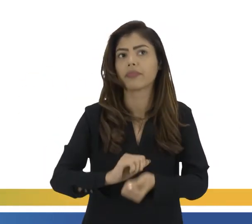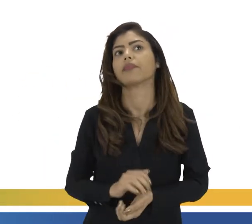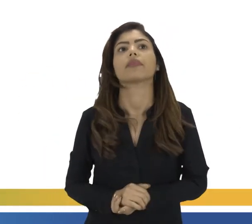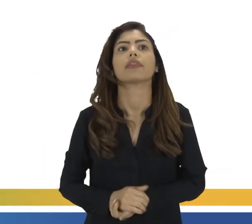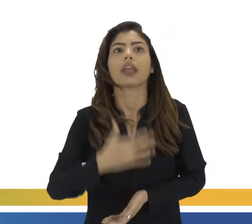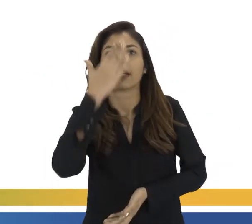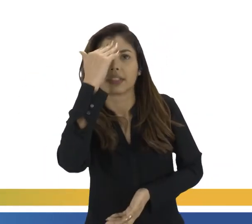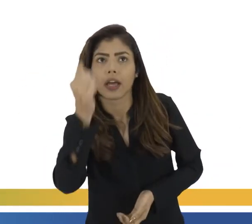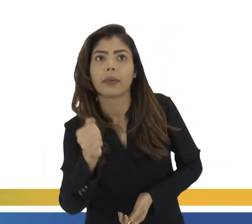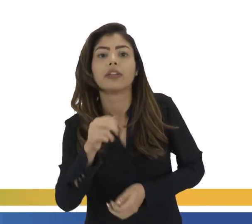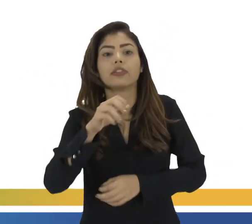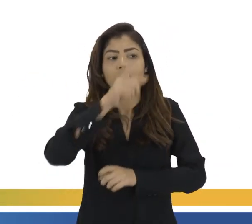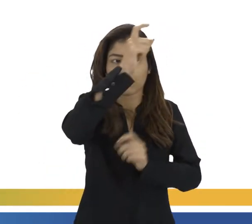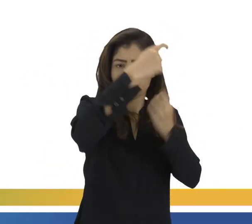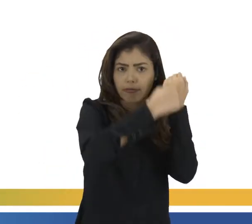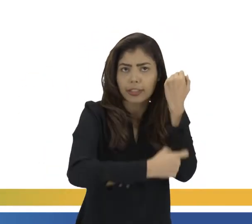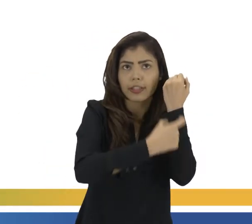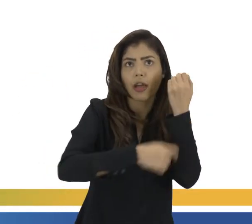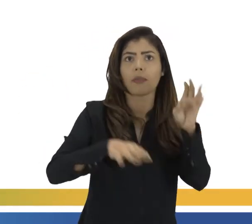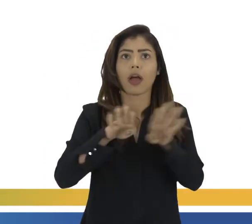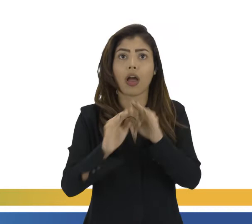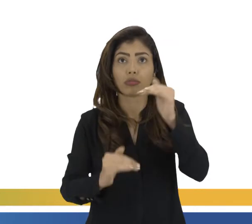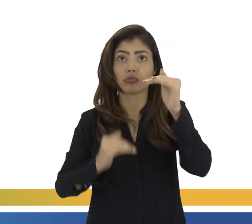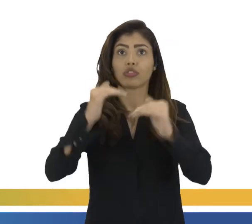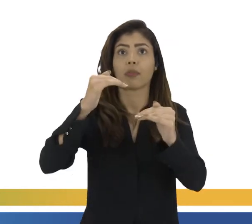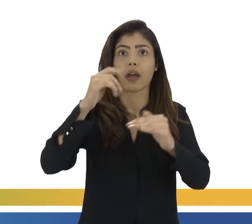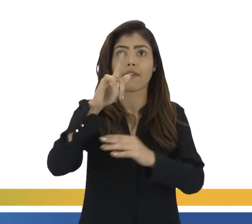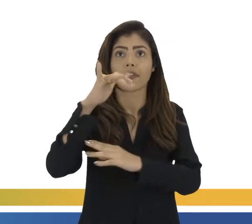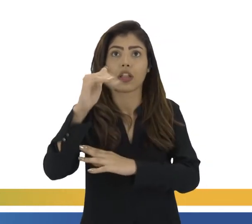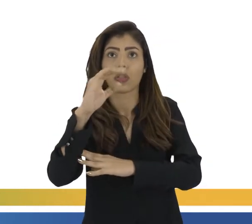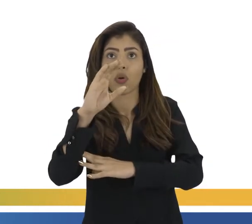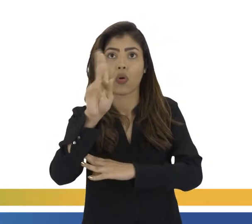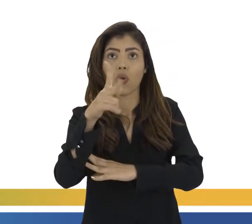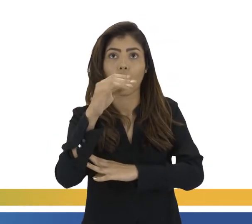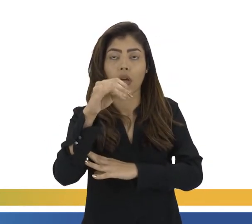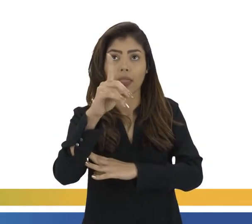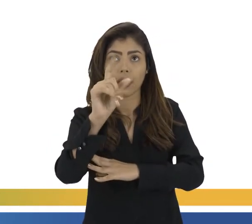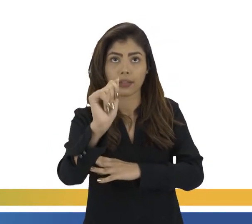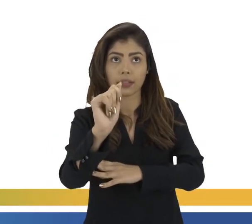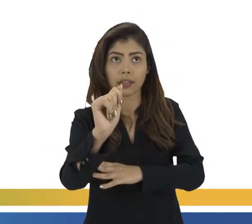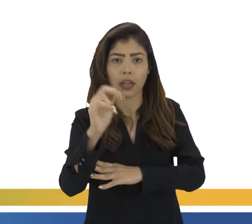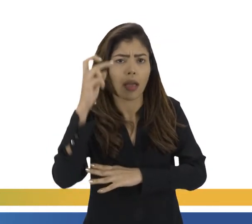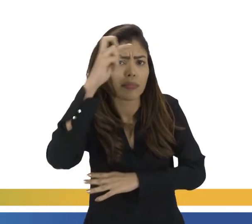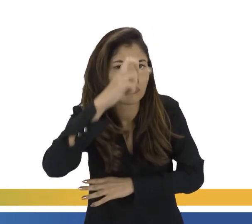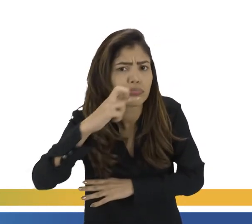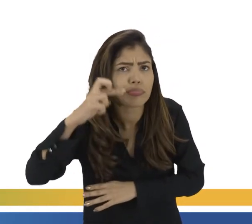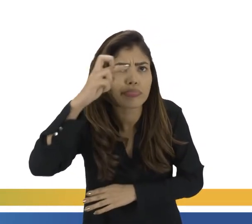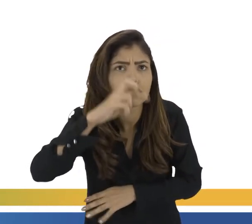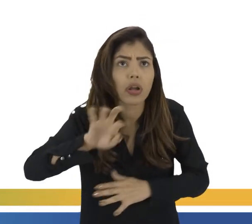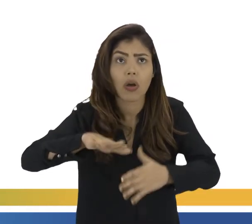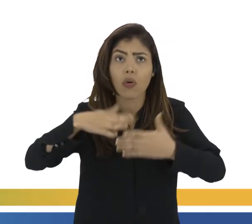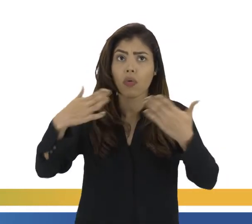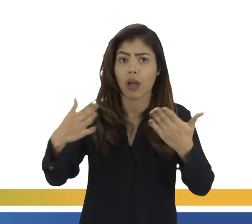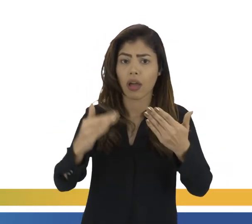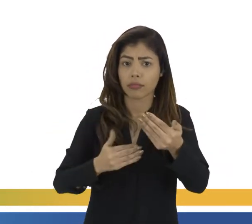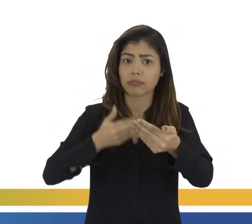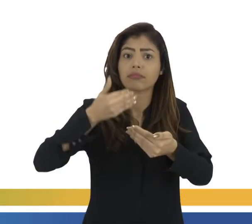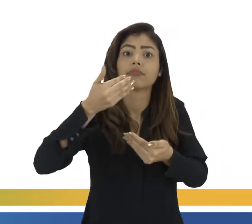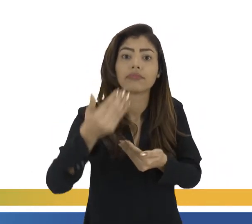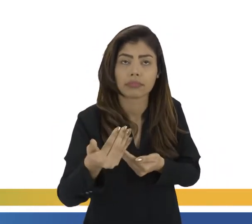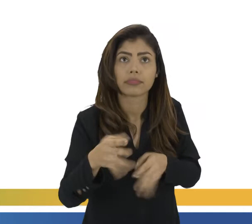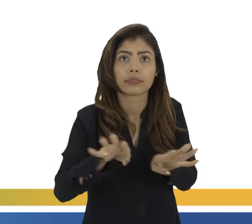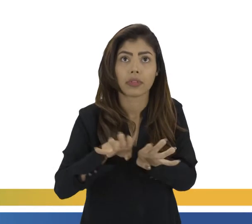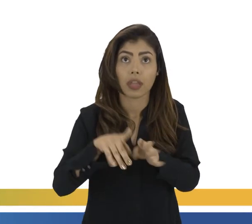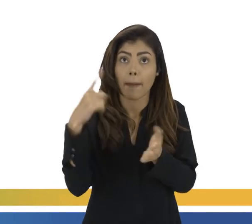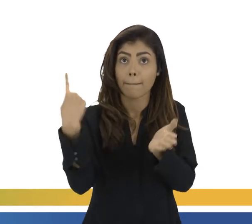Sabendo que os vertebrados são um subfilo do filo Chordata, Analise as alternativas a seguir